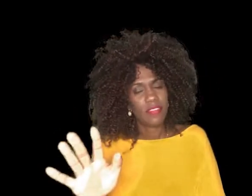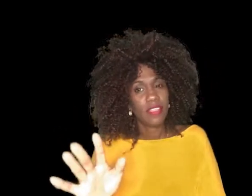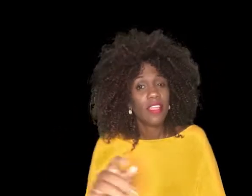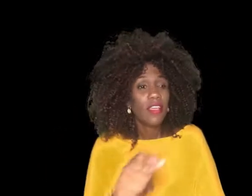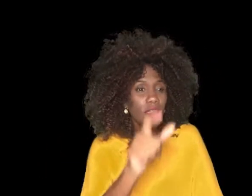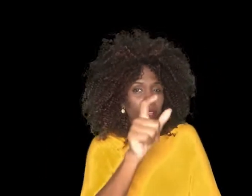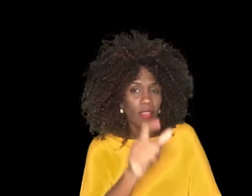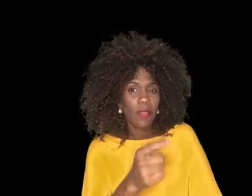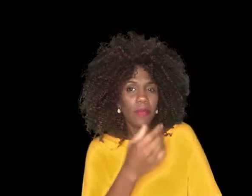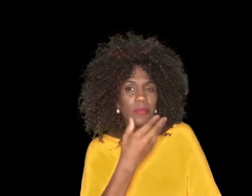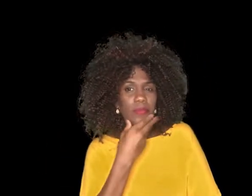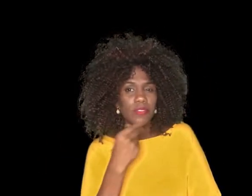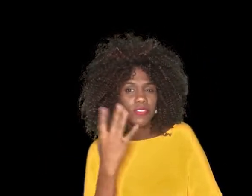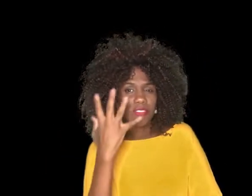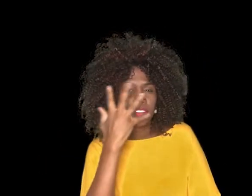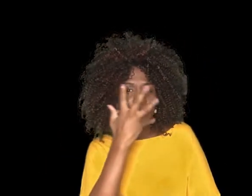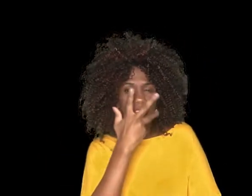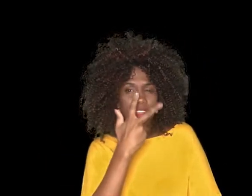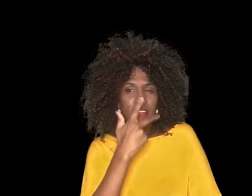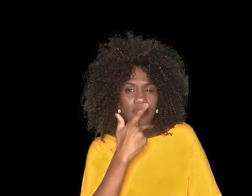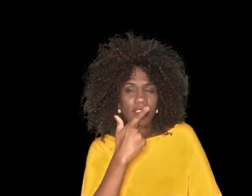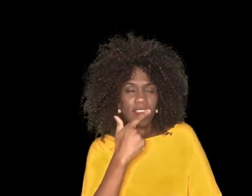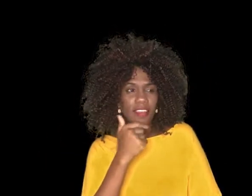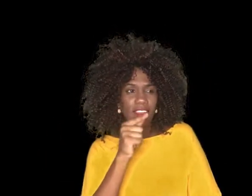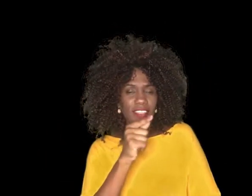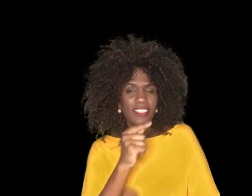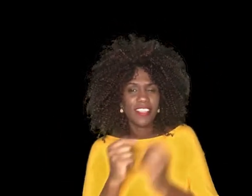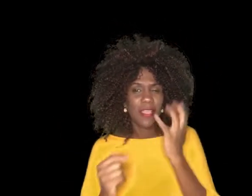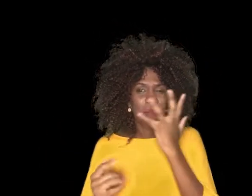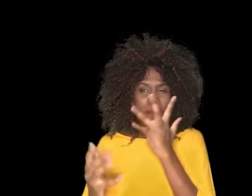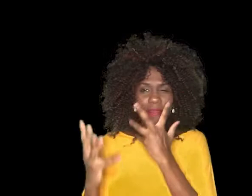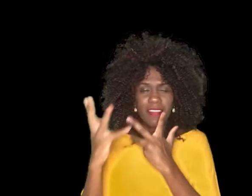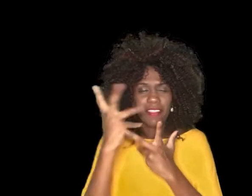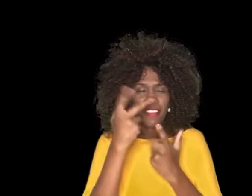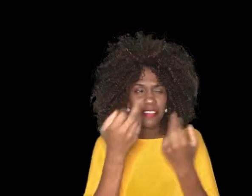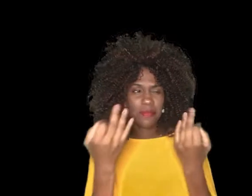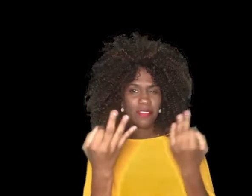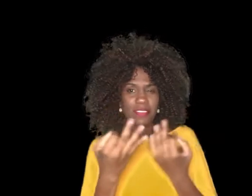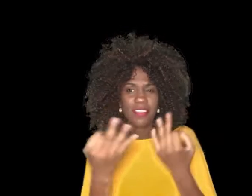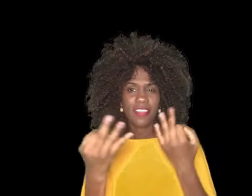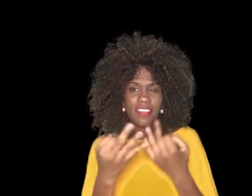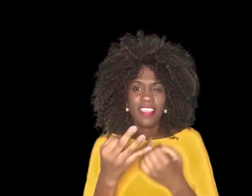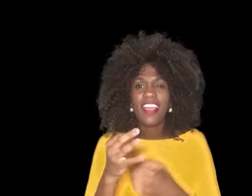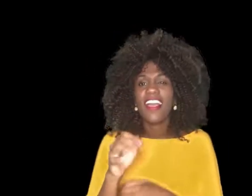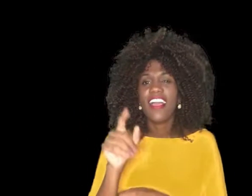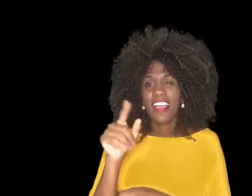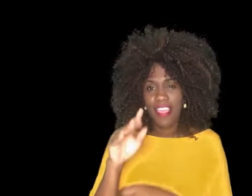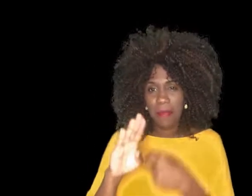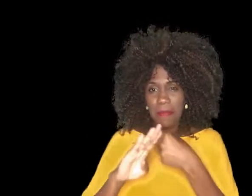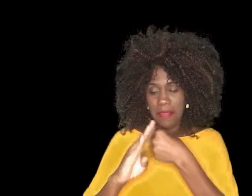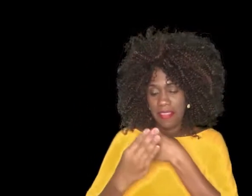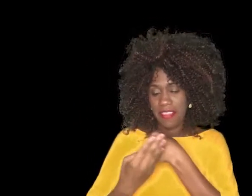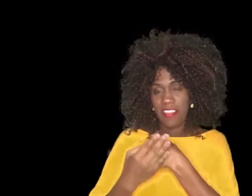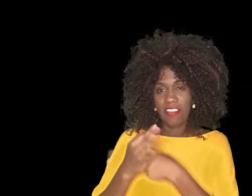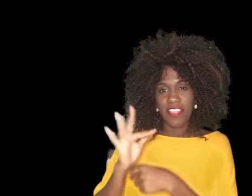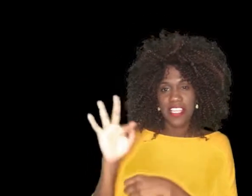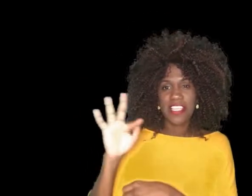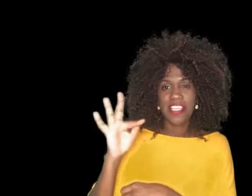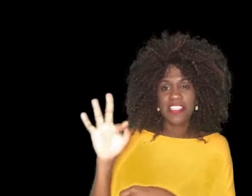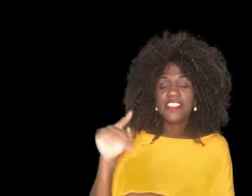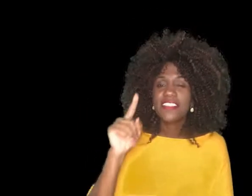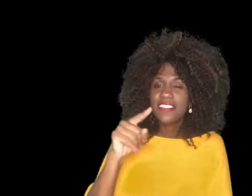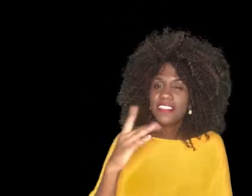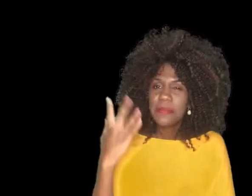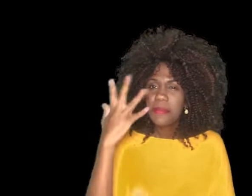moço lindo do Badauê, beleza pura, federação, beleza